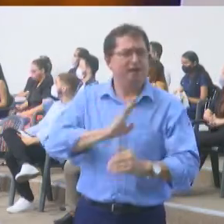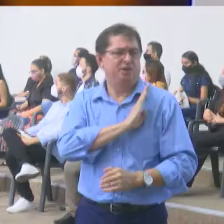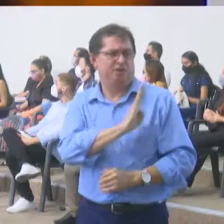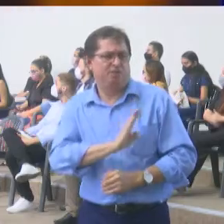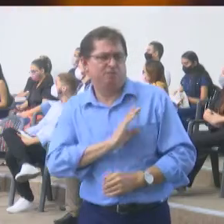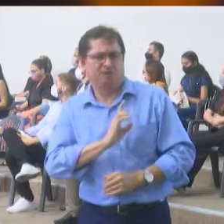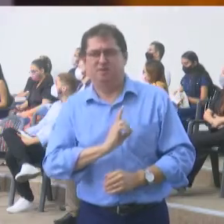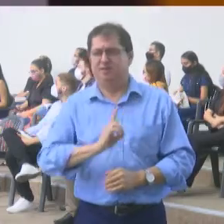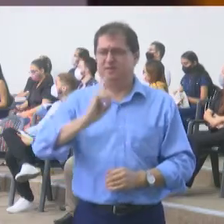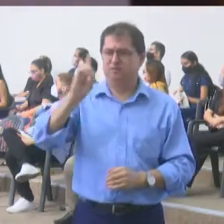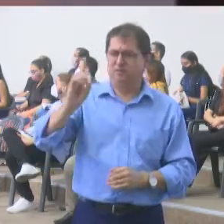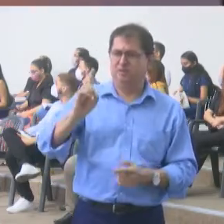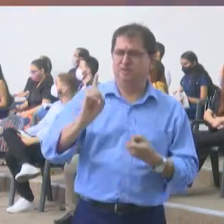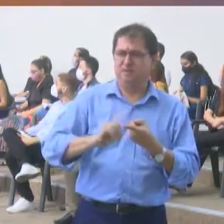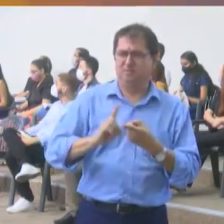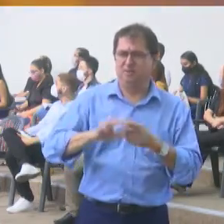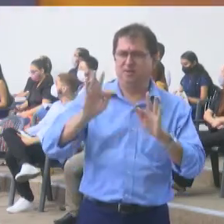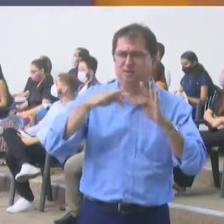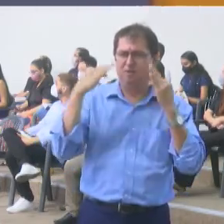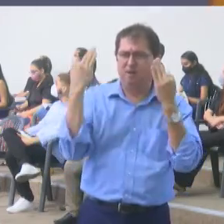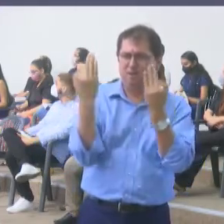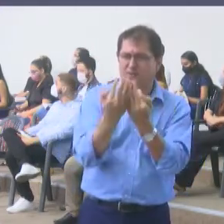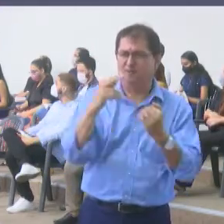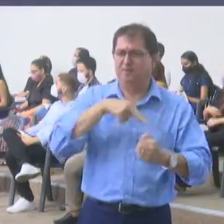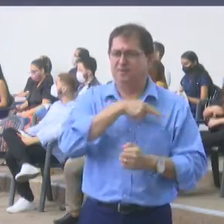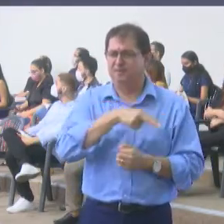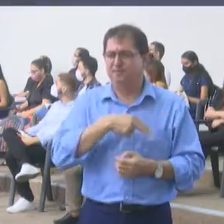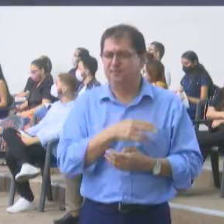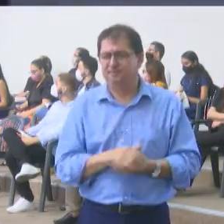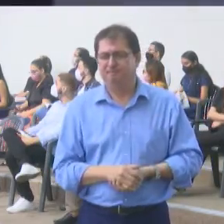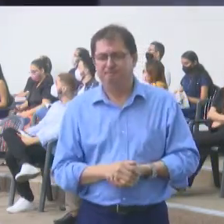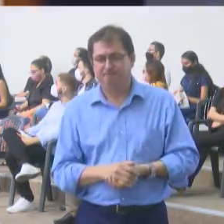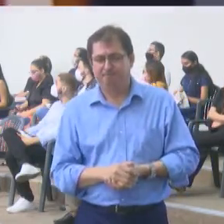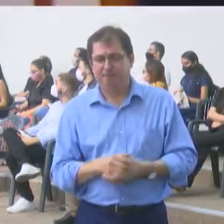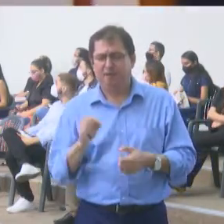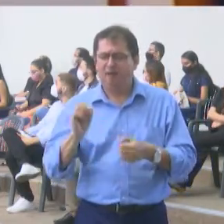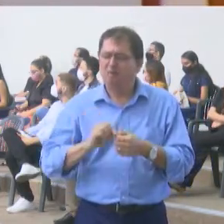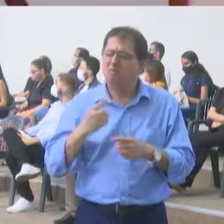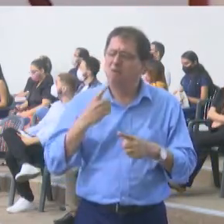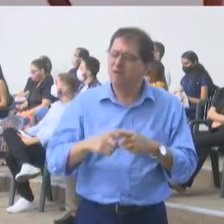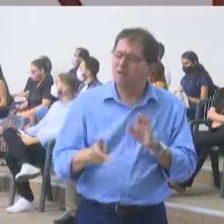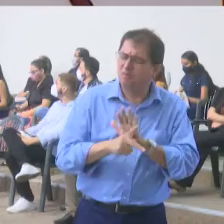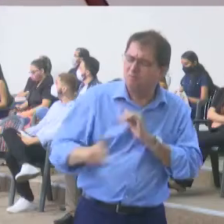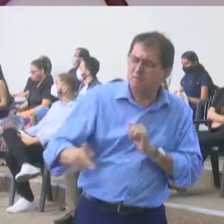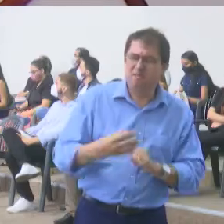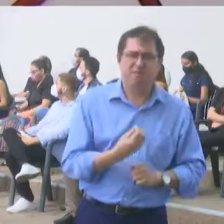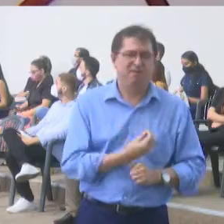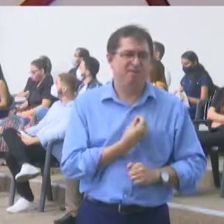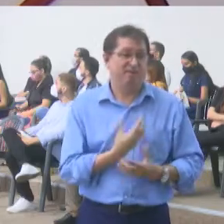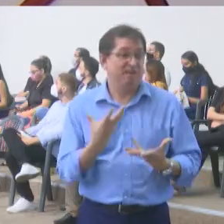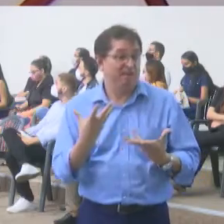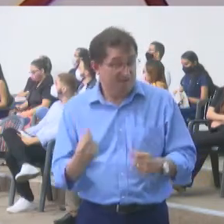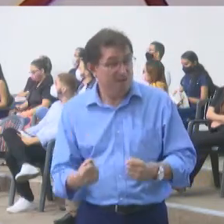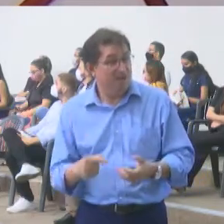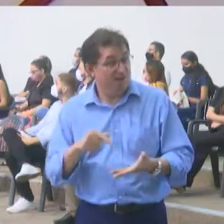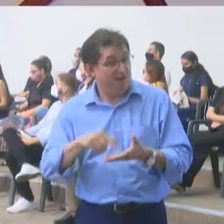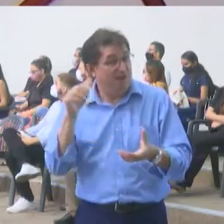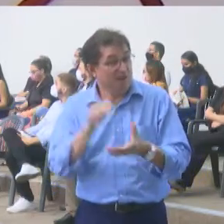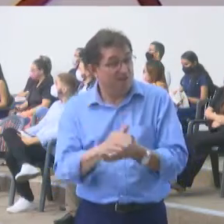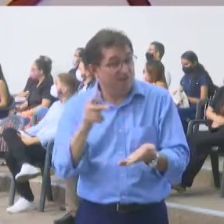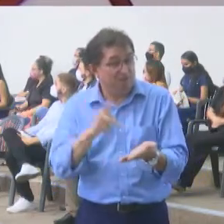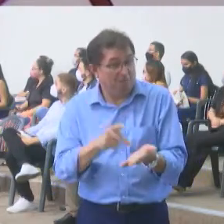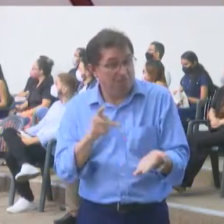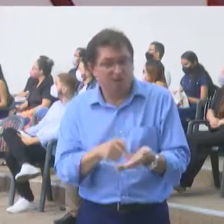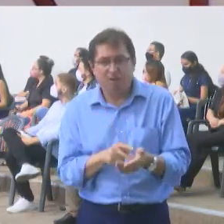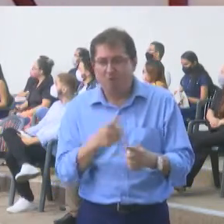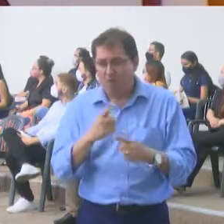Ruth, ele não fez por Malon, por Quilion e por Noemi. Ele fez por causa de si mesmo. Ele fez porque tinha idade para casar. Ele fez porque